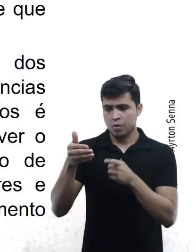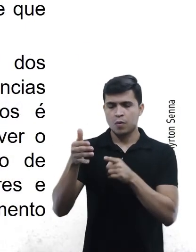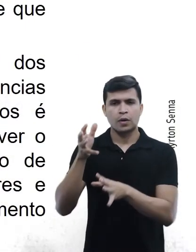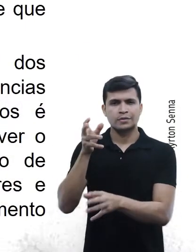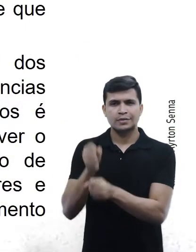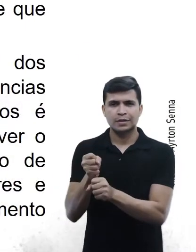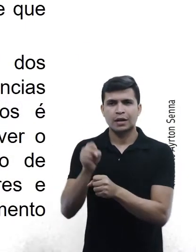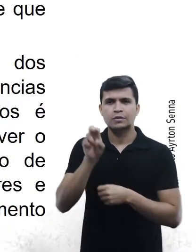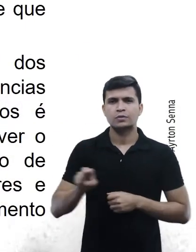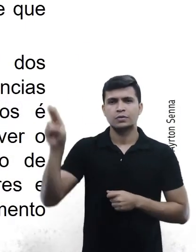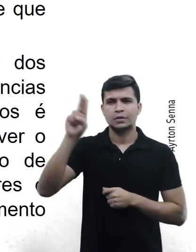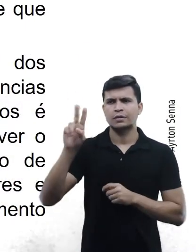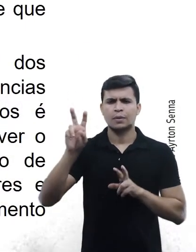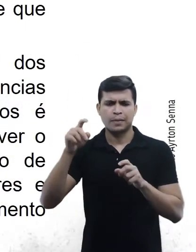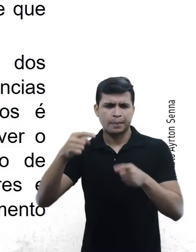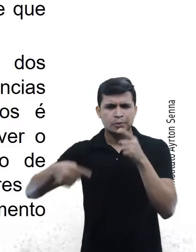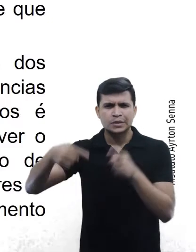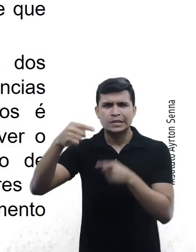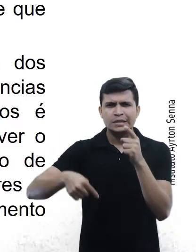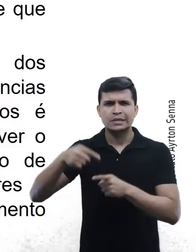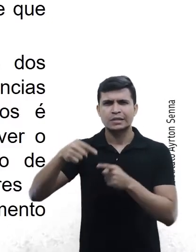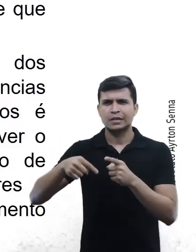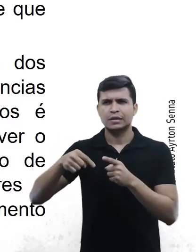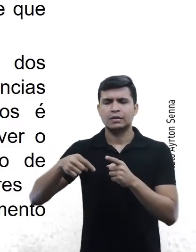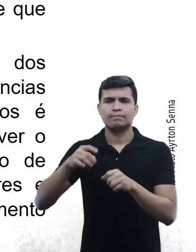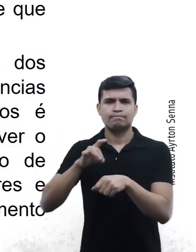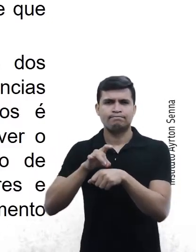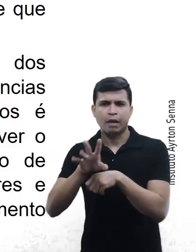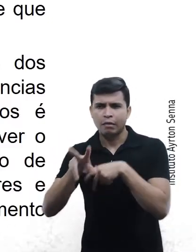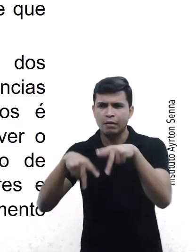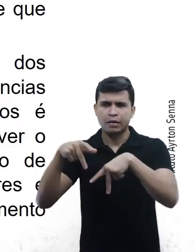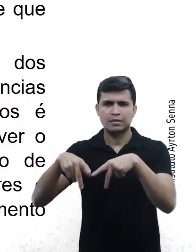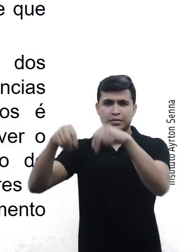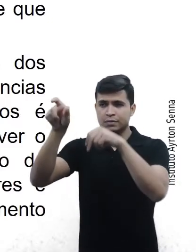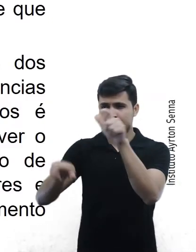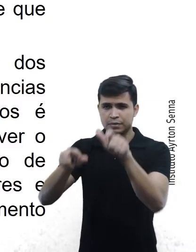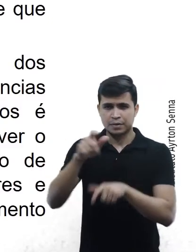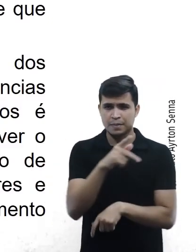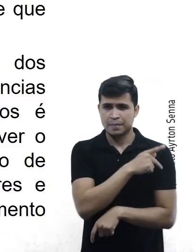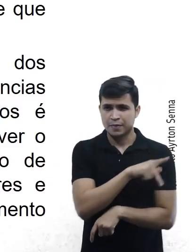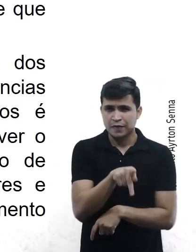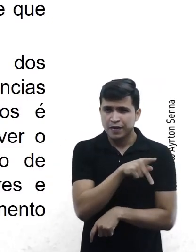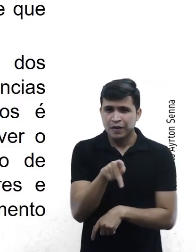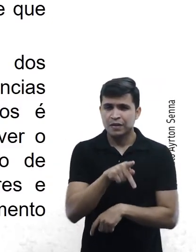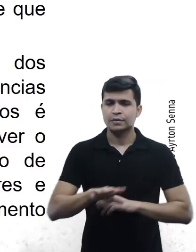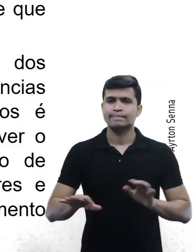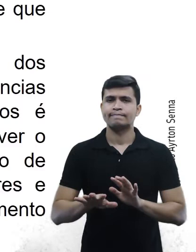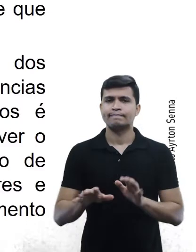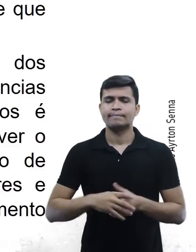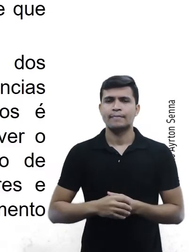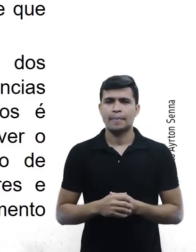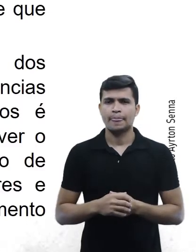embasar políticas de responsabilização dos professores, bônus ou sanção. Não divulgar dados